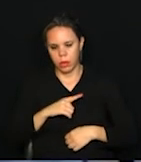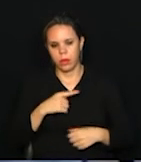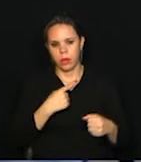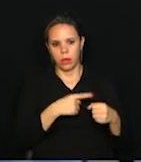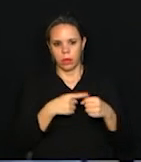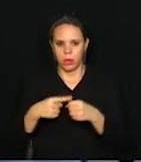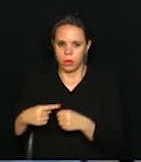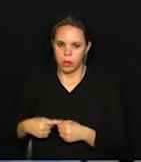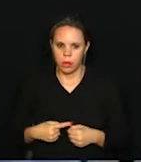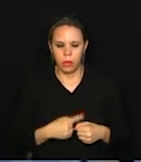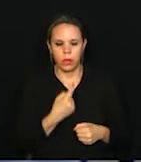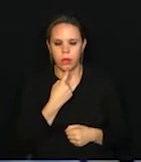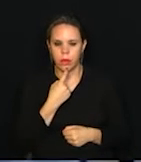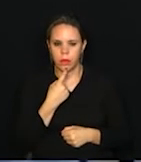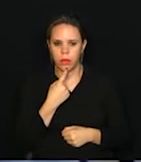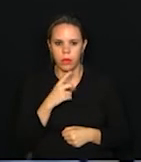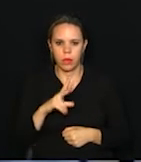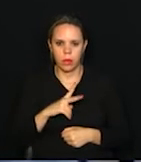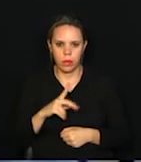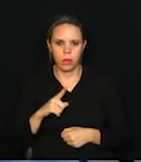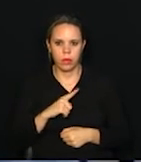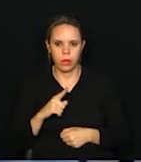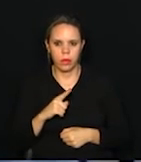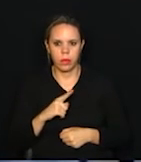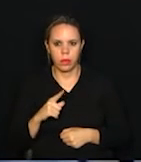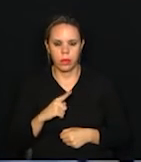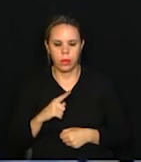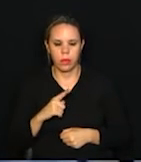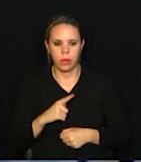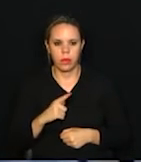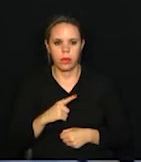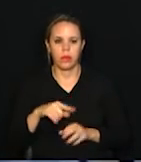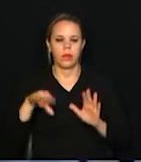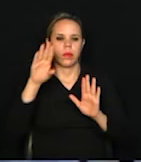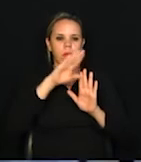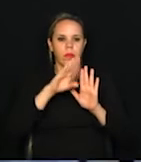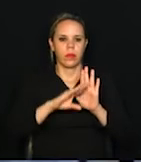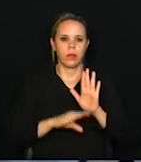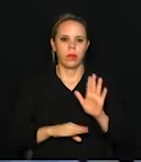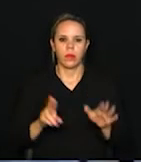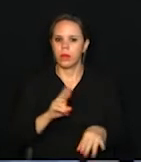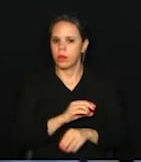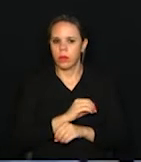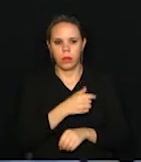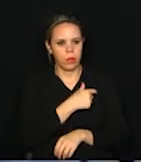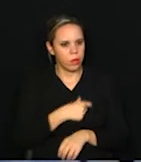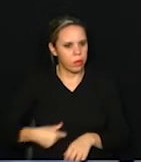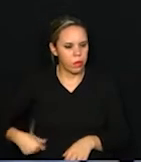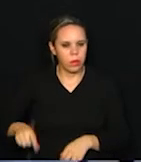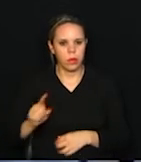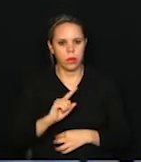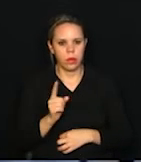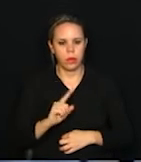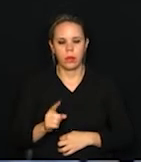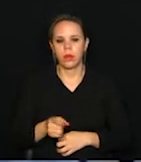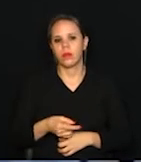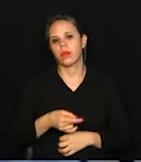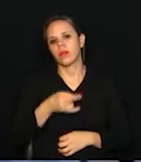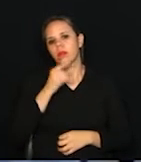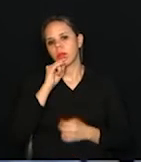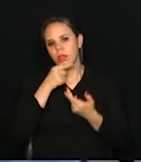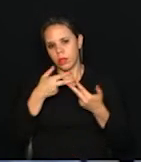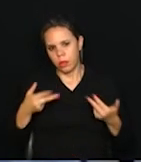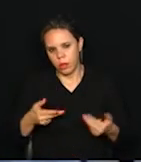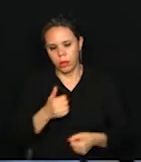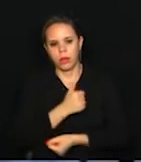e Campinas em particular, nós tivemos essa hierarquia, o não uso do cinto, a alcoolemia